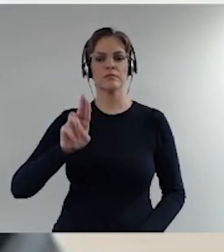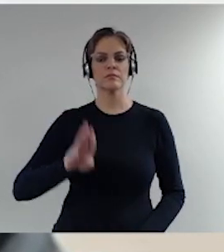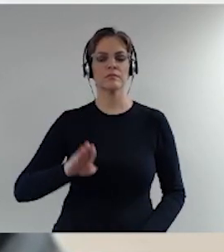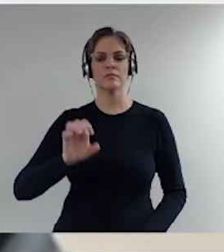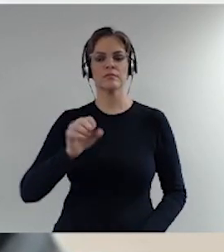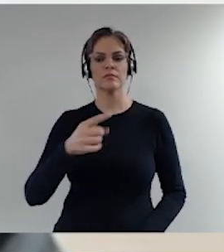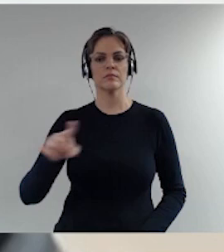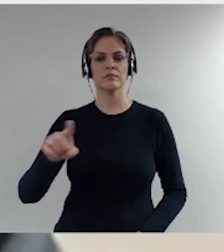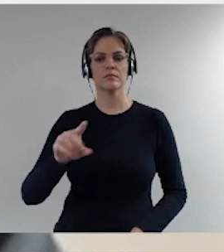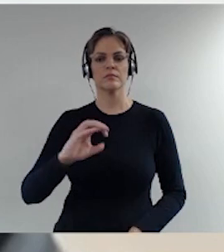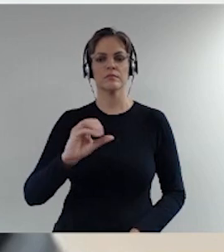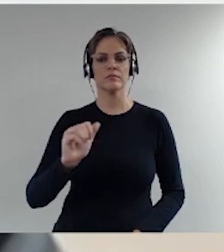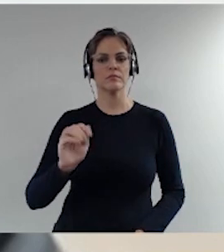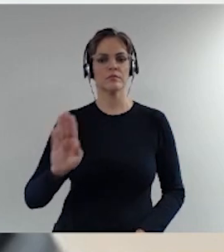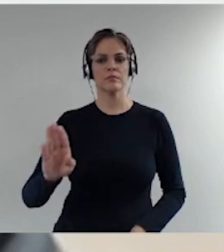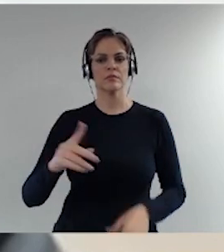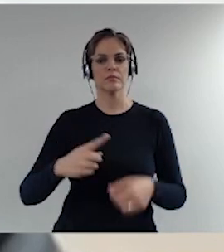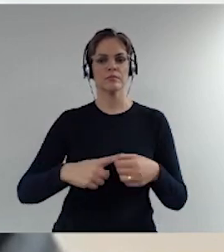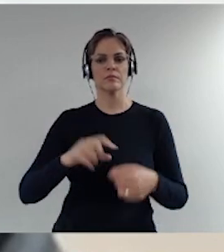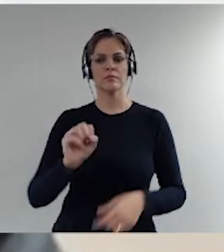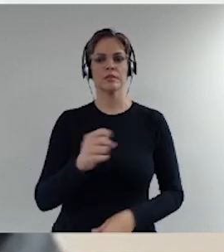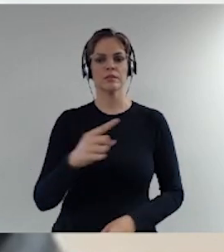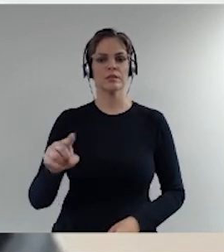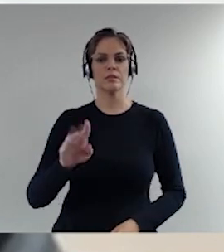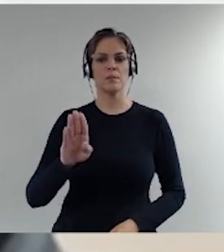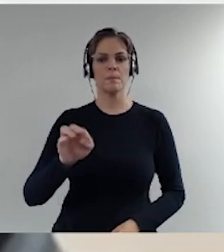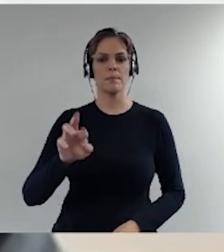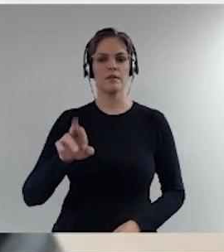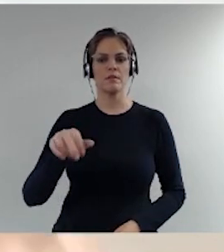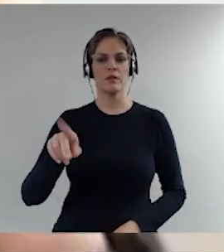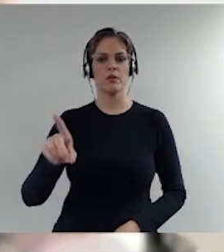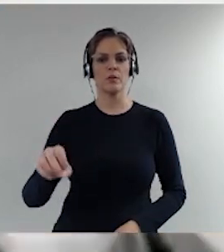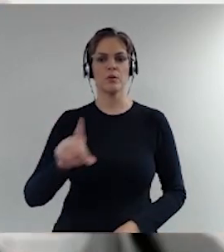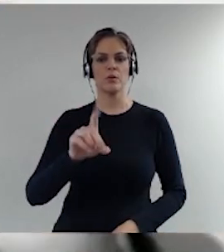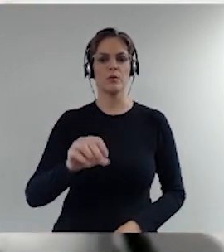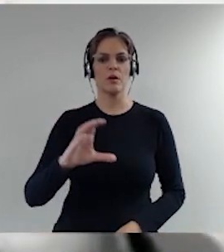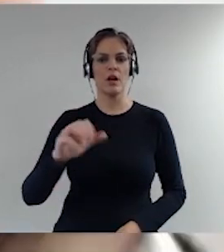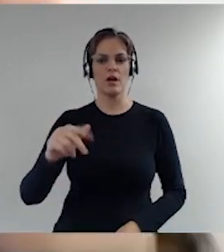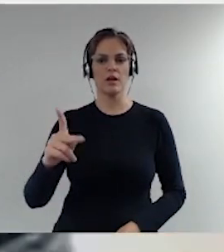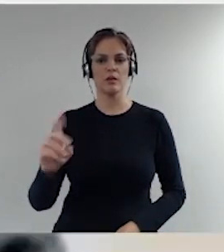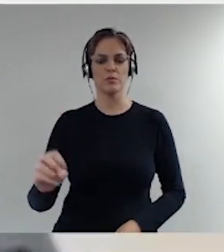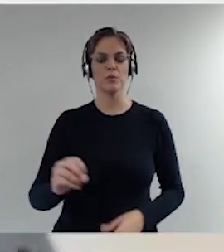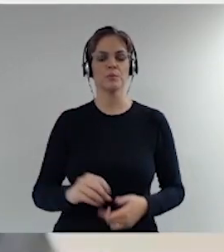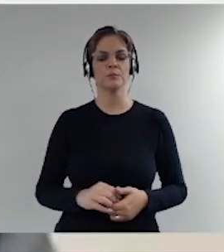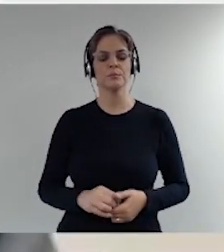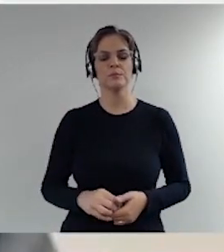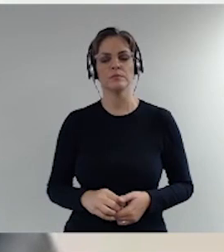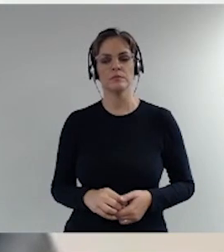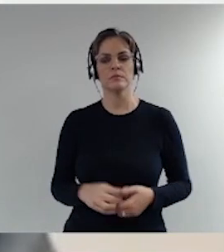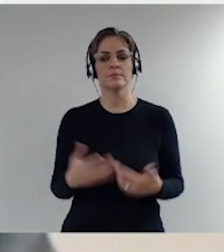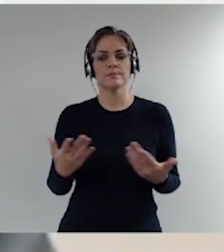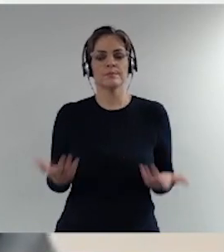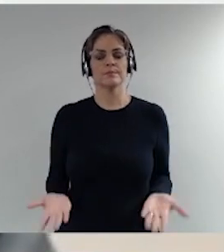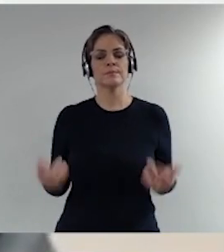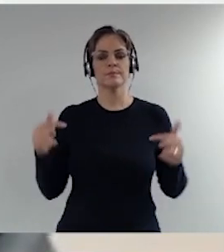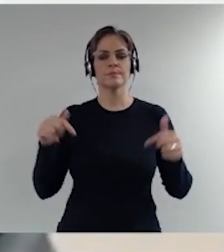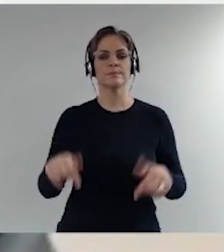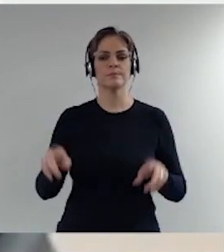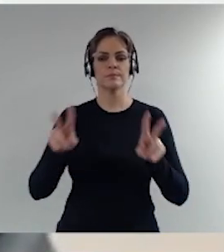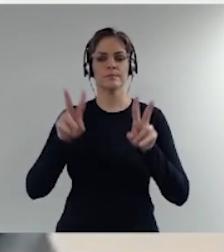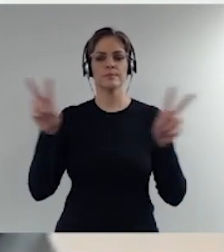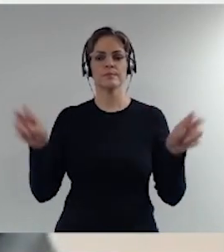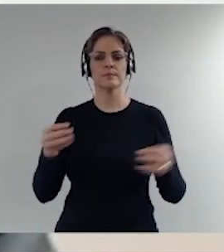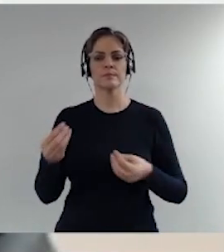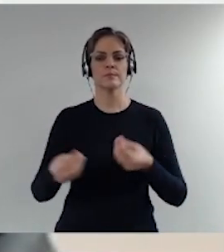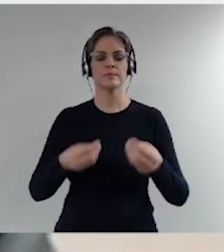da OAB São Bernardo do Campo. Bem, como mencionado, o painel trata da assistência da advocacia